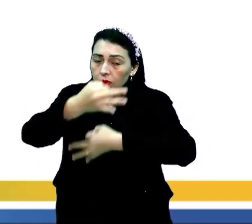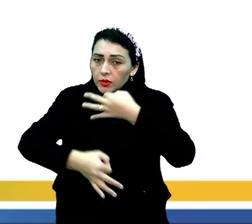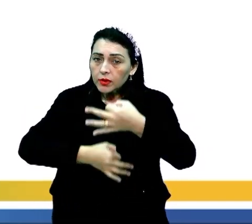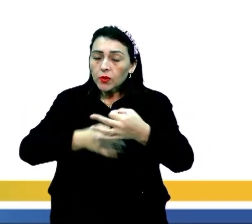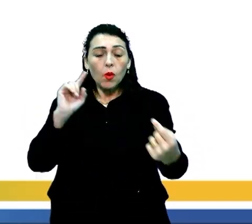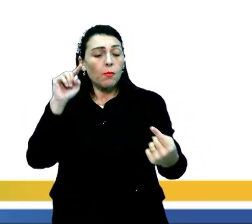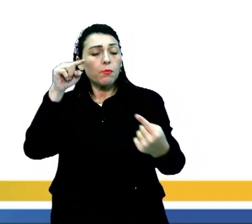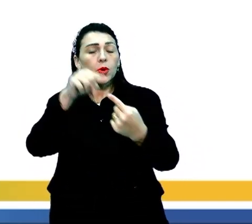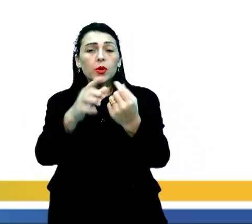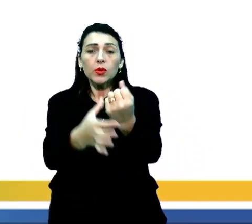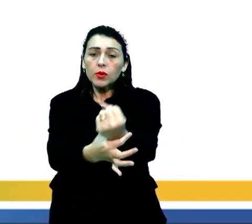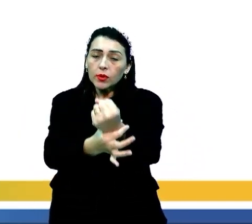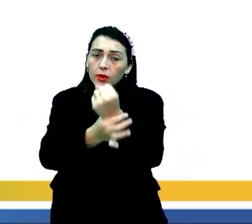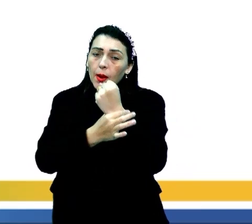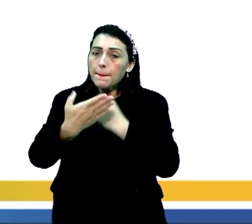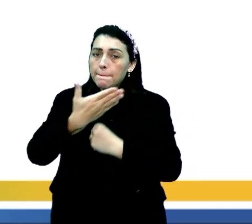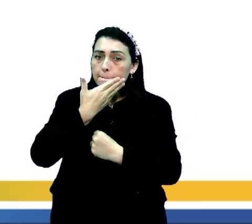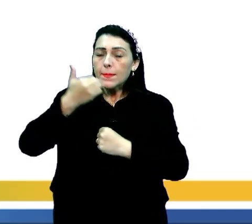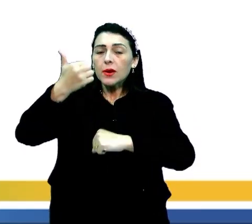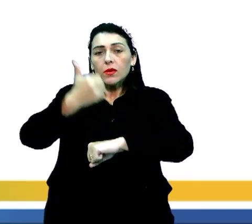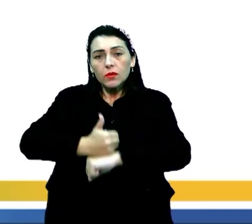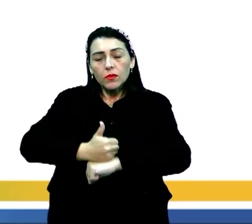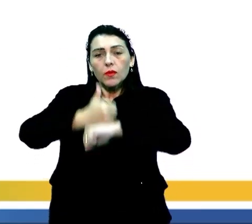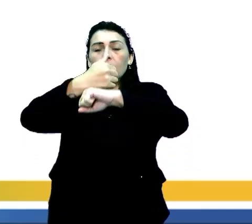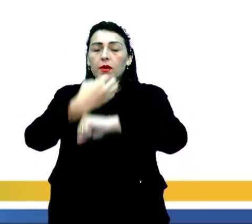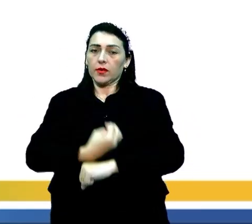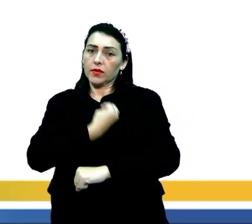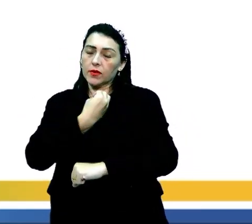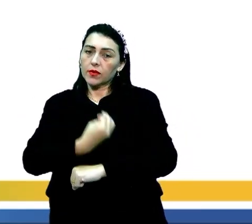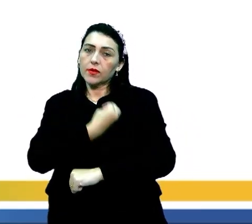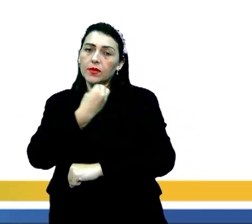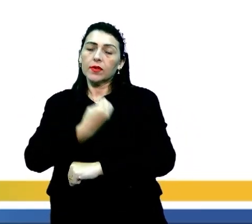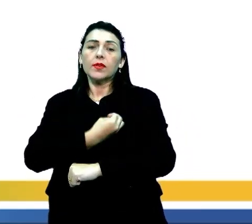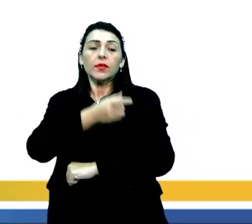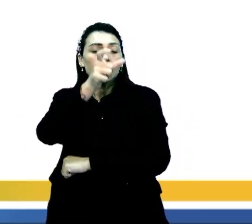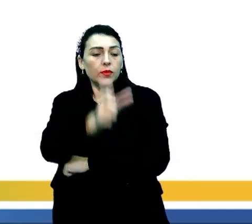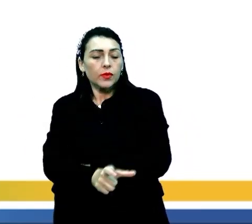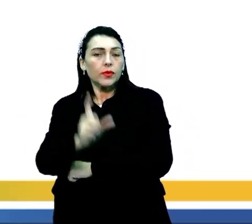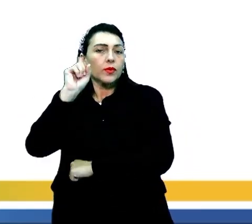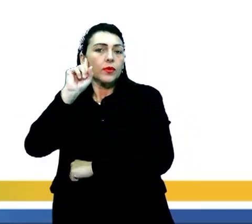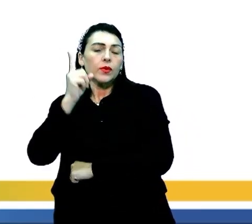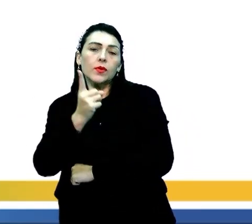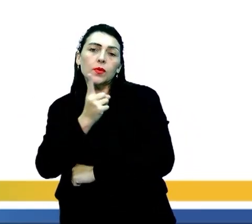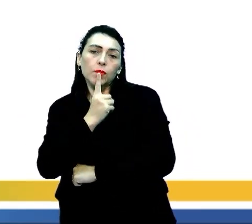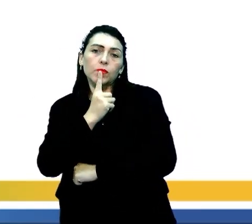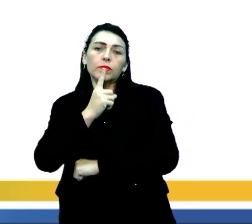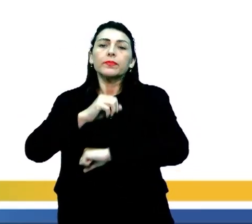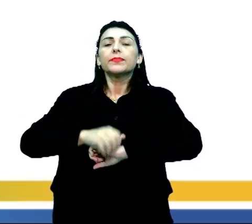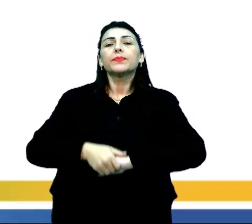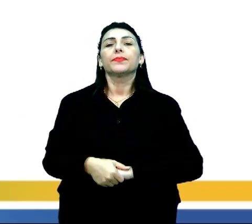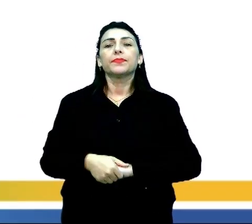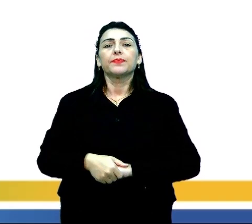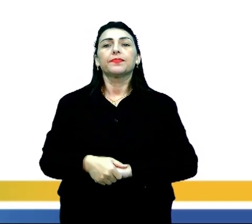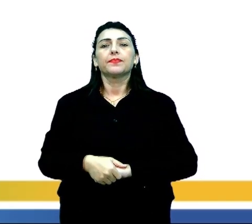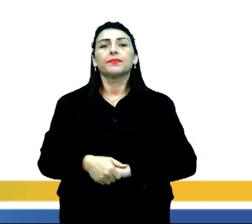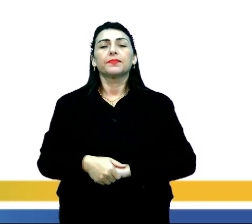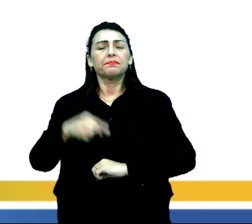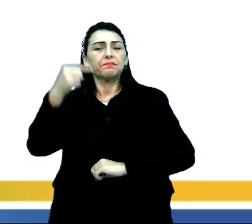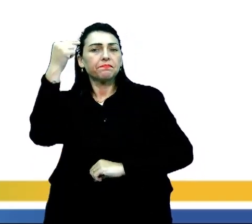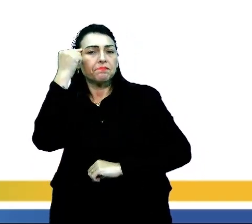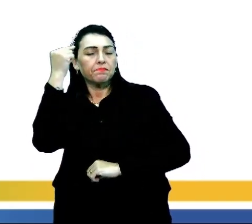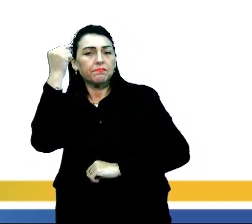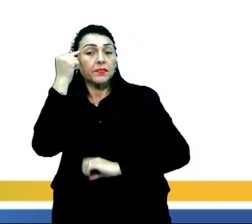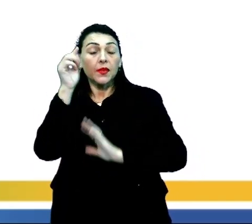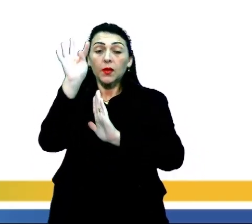fim de garantir uma melhor qualidade de vida aos deficientes auditivos. Vamos pensar aqui